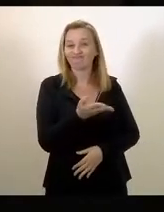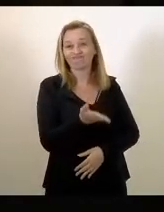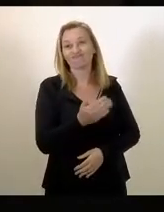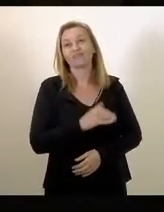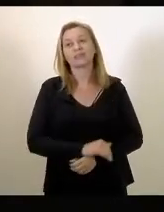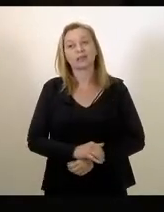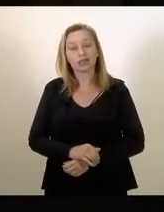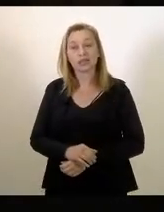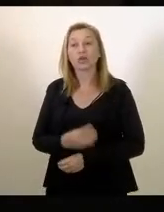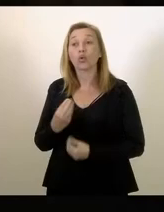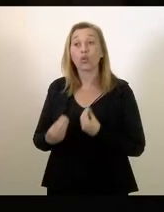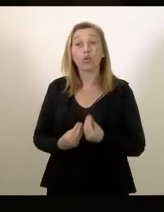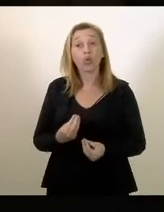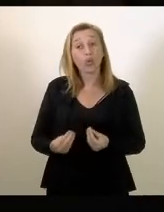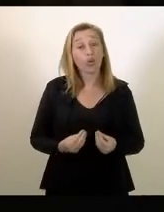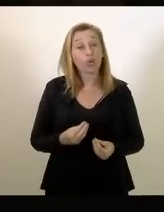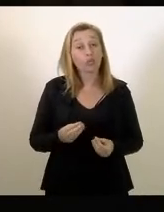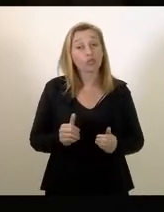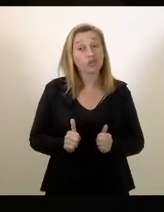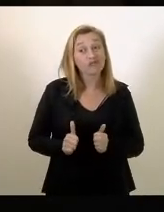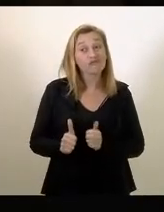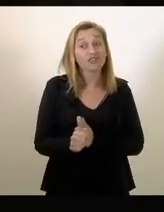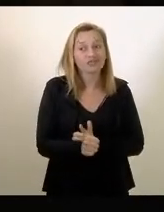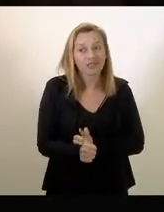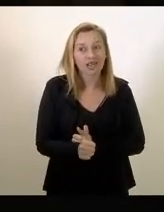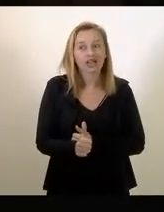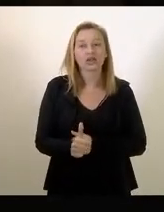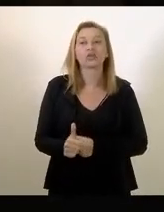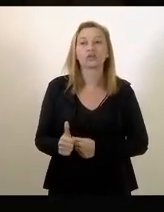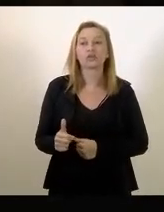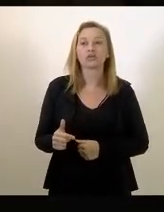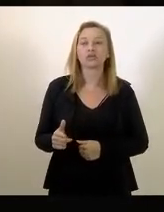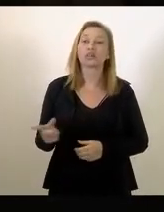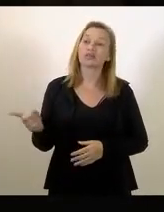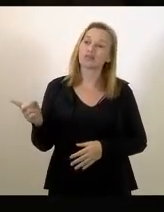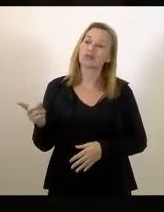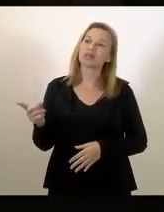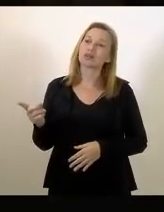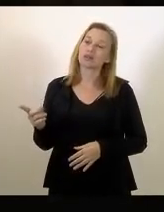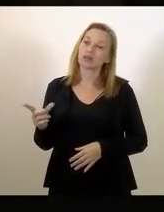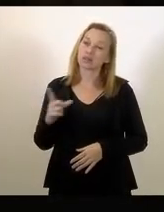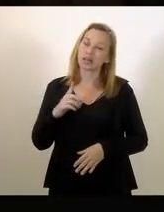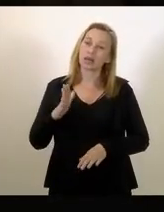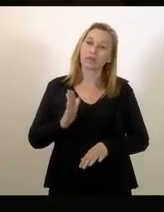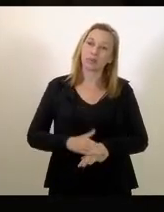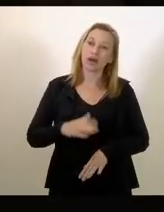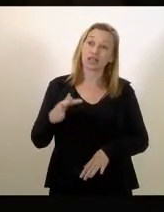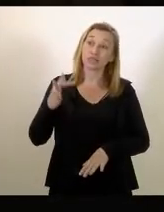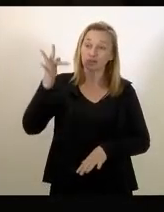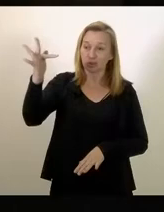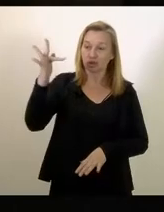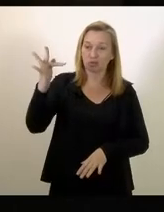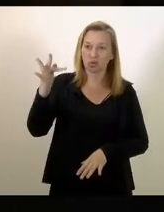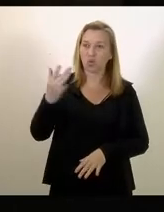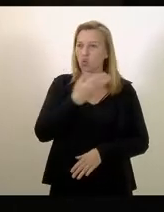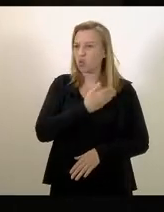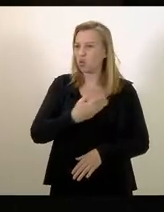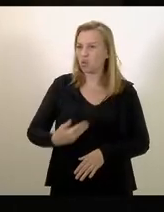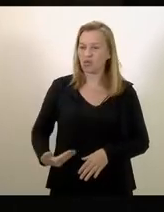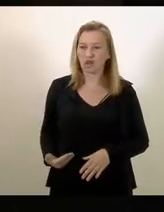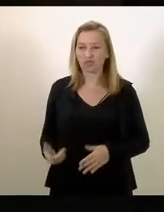como que nós devemos enfrentar o que vai vir aí pela frente com este governo que não tem nenhum